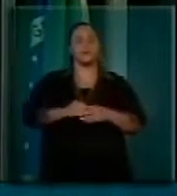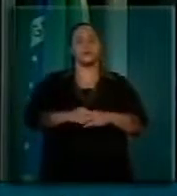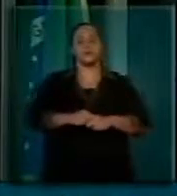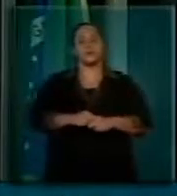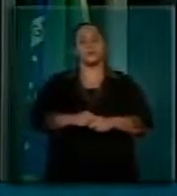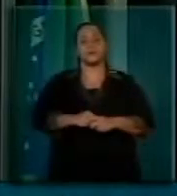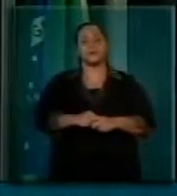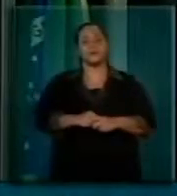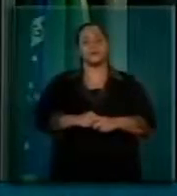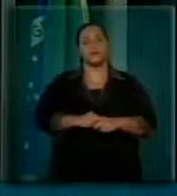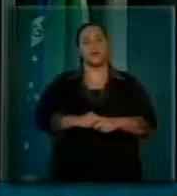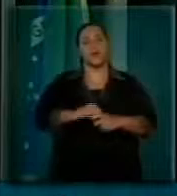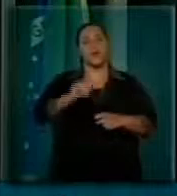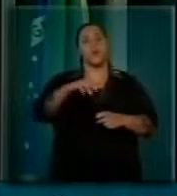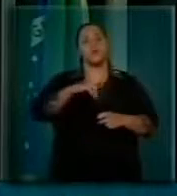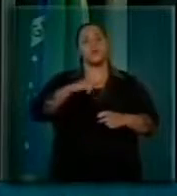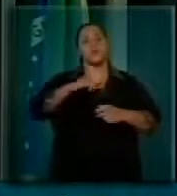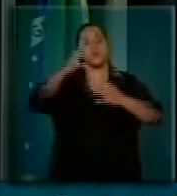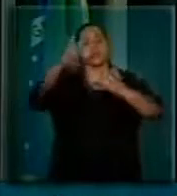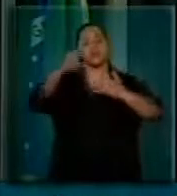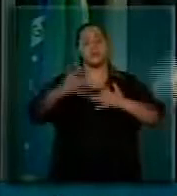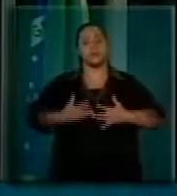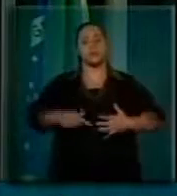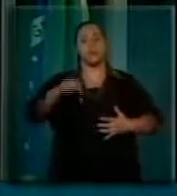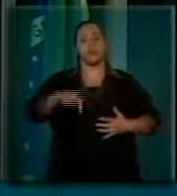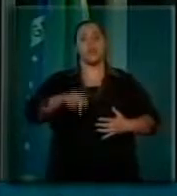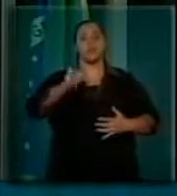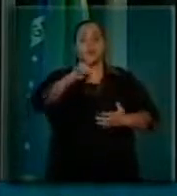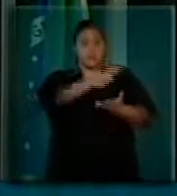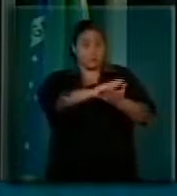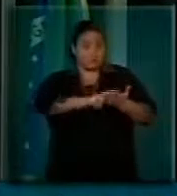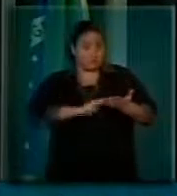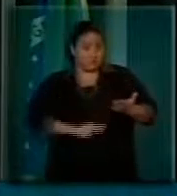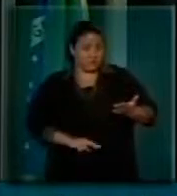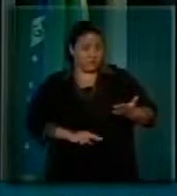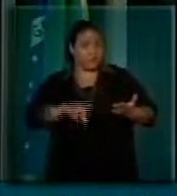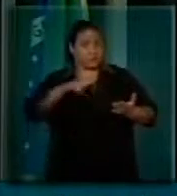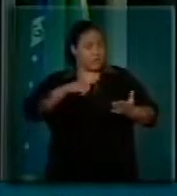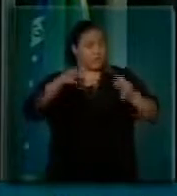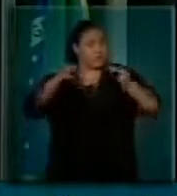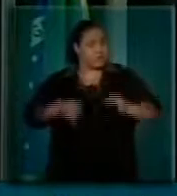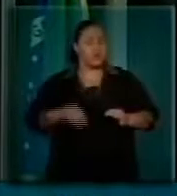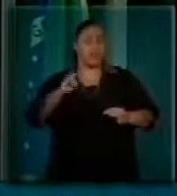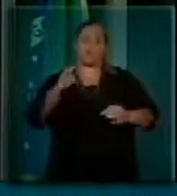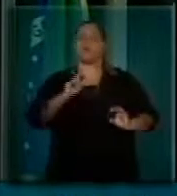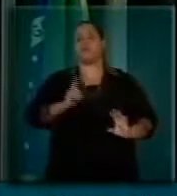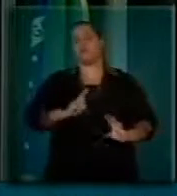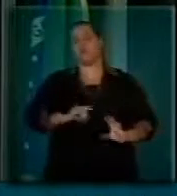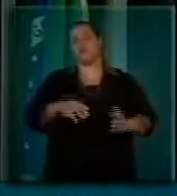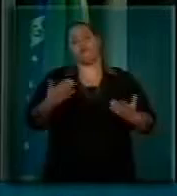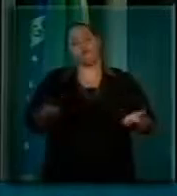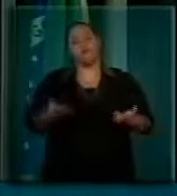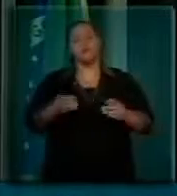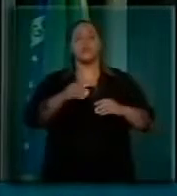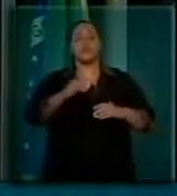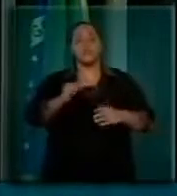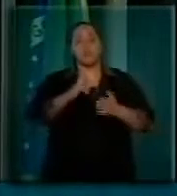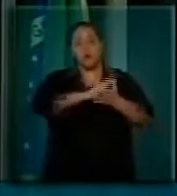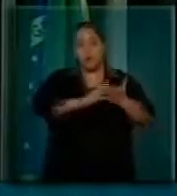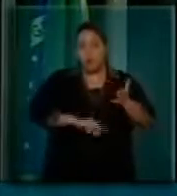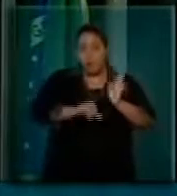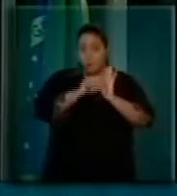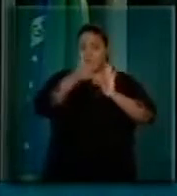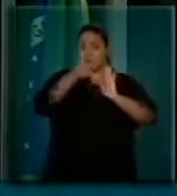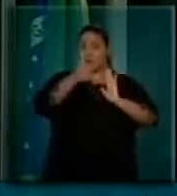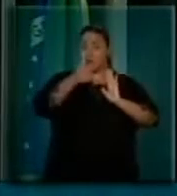O que tem que se contestar é se o relatório preliminar estava correto ou não. Se o relatório preliminar